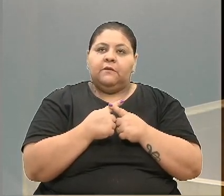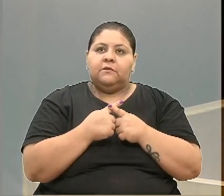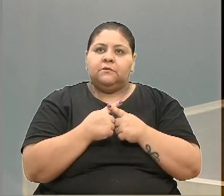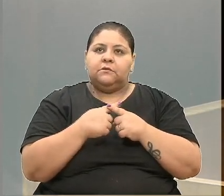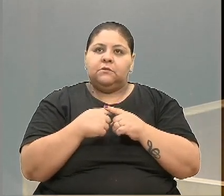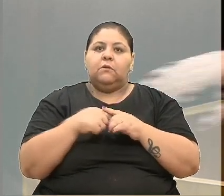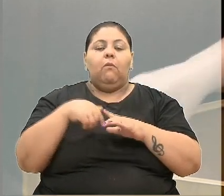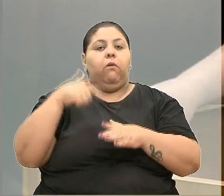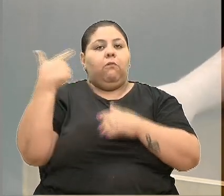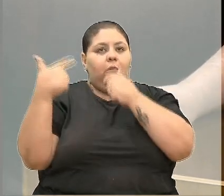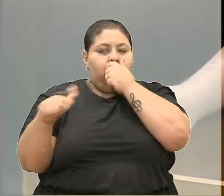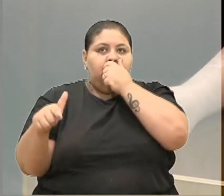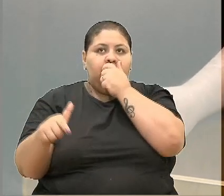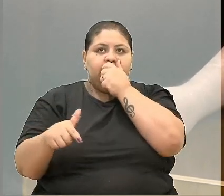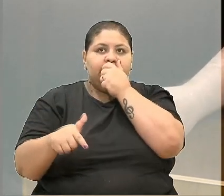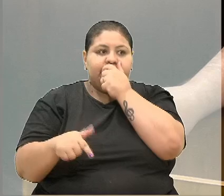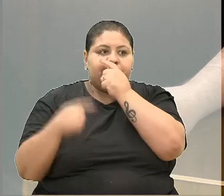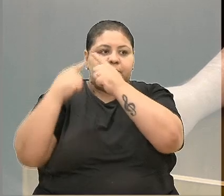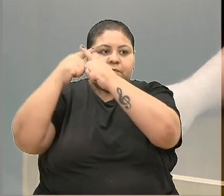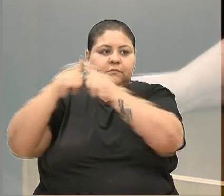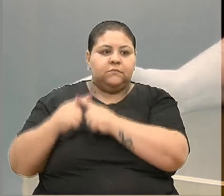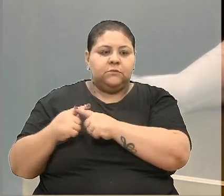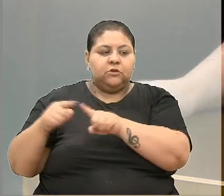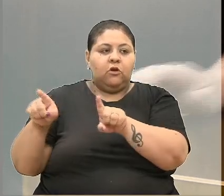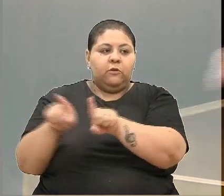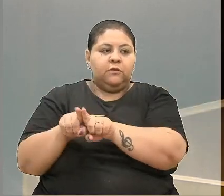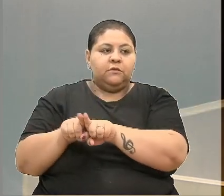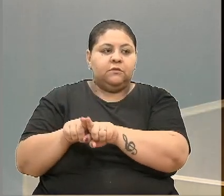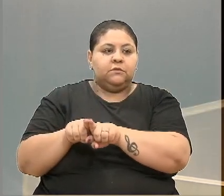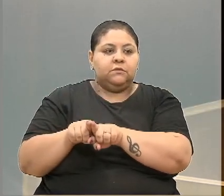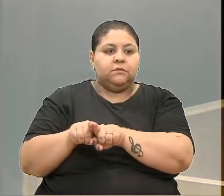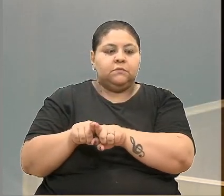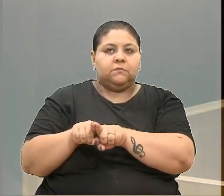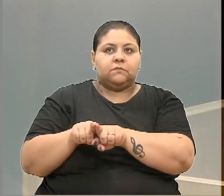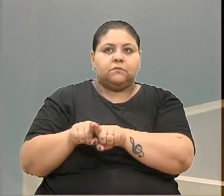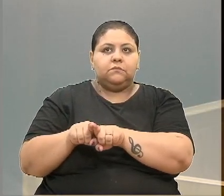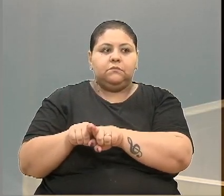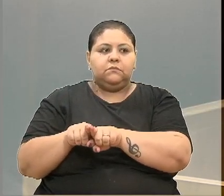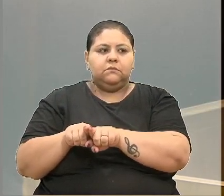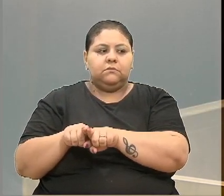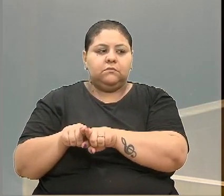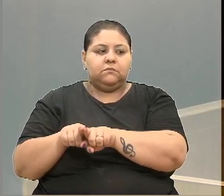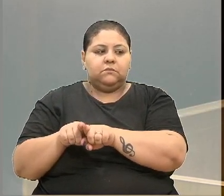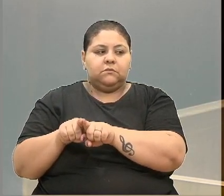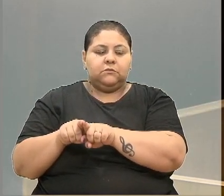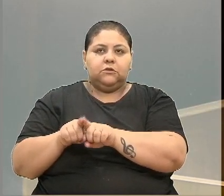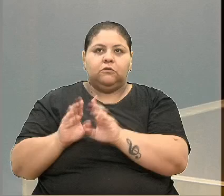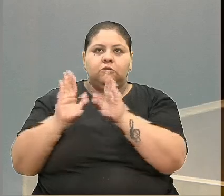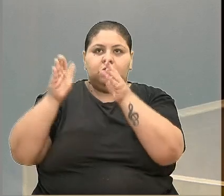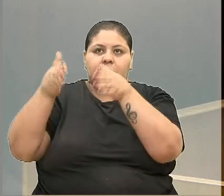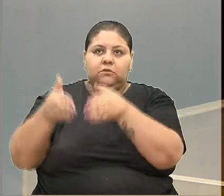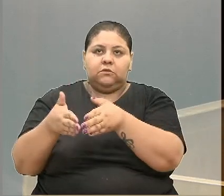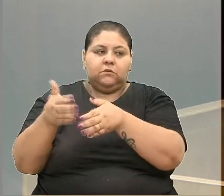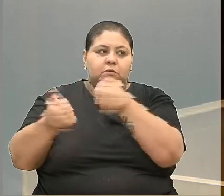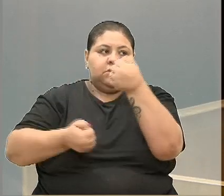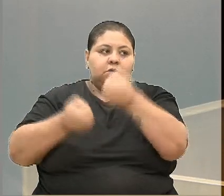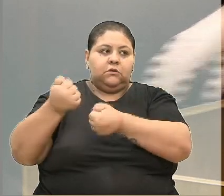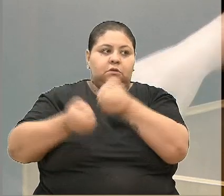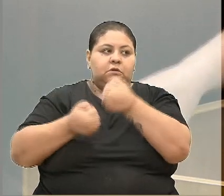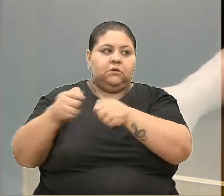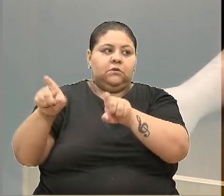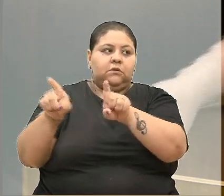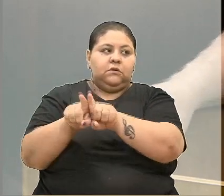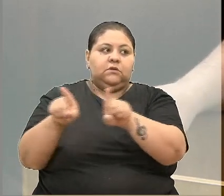mais uma vez, foi uma prova de excelência em Caxias. Eu tive a alegria de ter sido convidado para dirigir, inclusive, o carro madrinha, né,